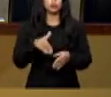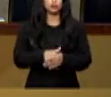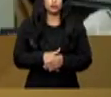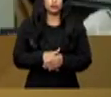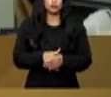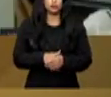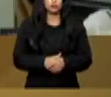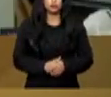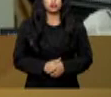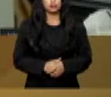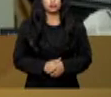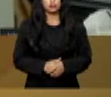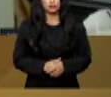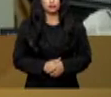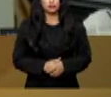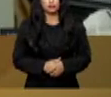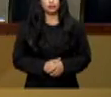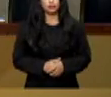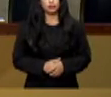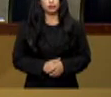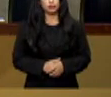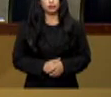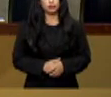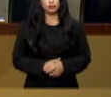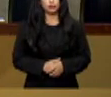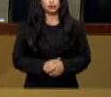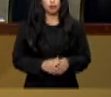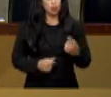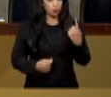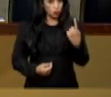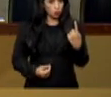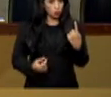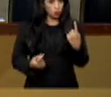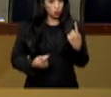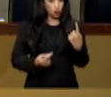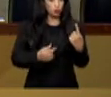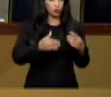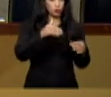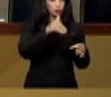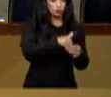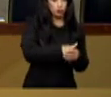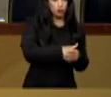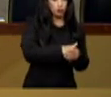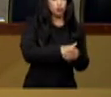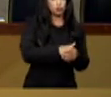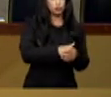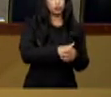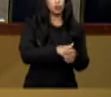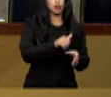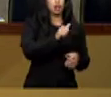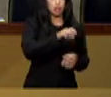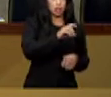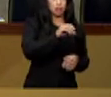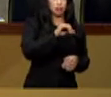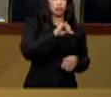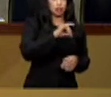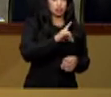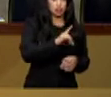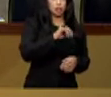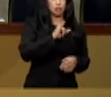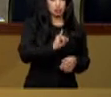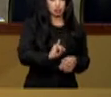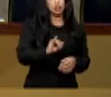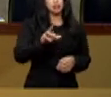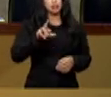senhor presidente. Um voto para as duas, para a ADI e para o RA. Exatamente. Tá.